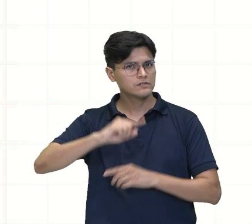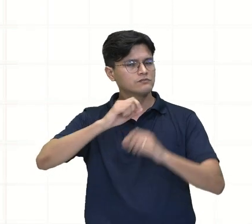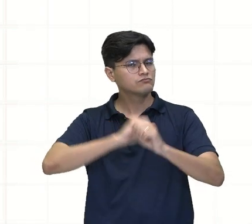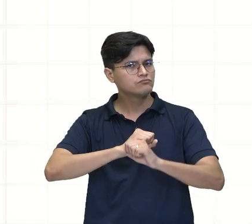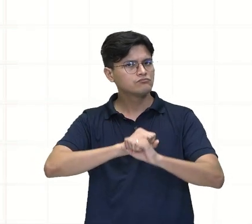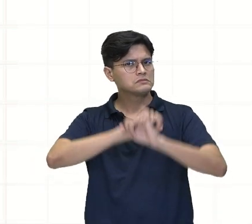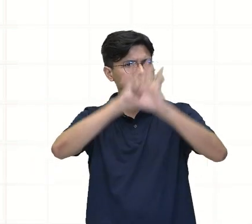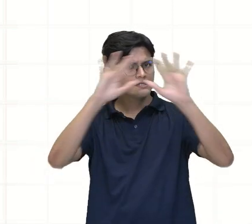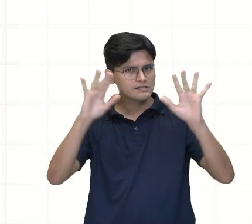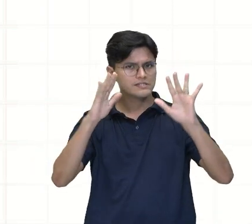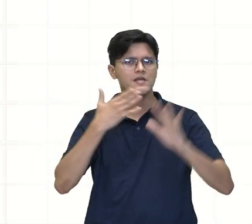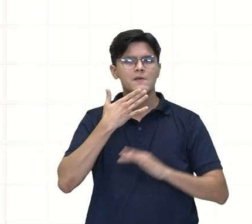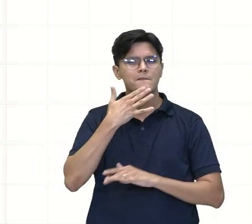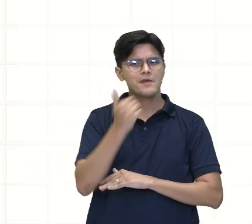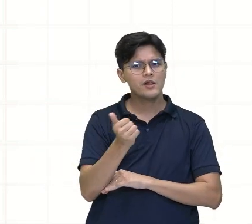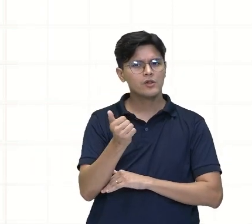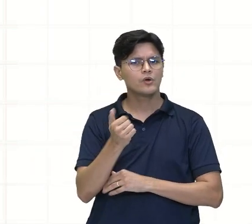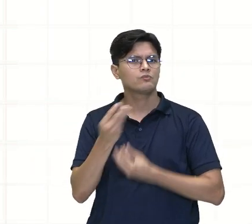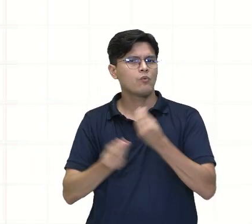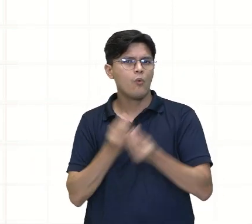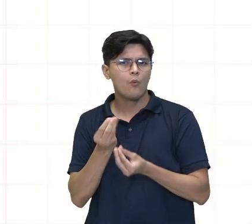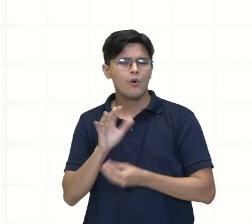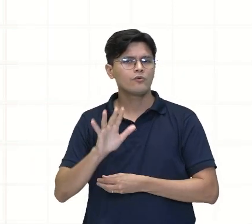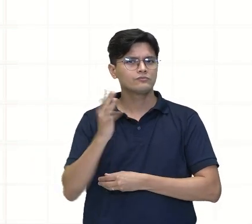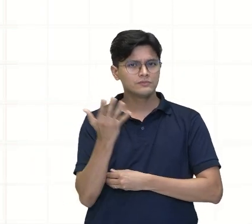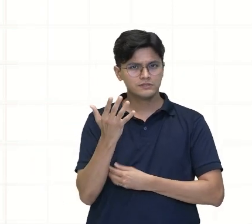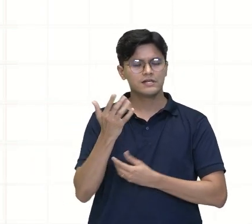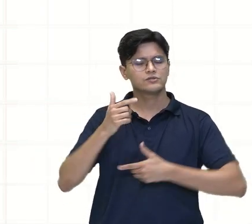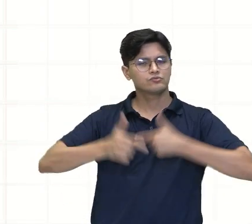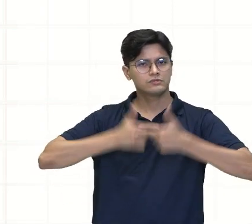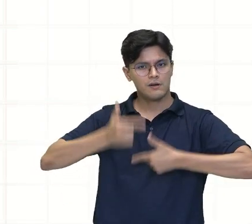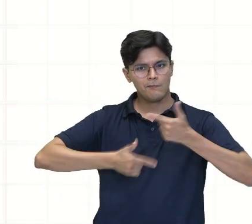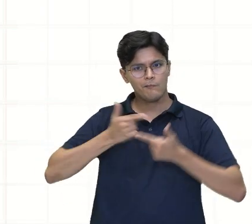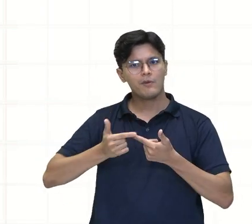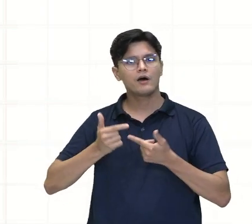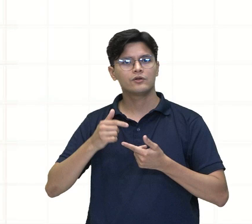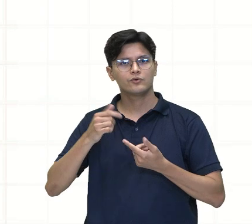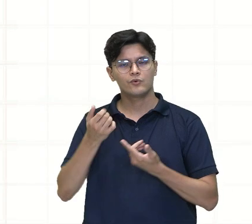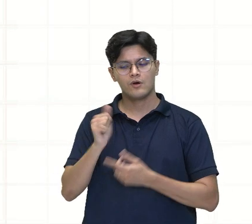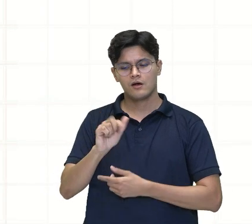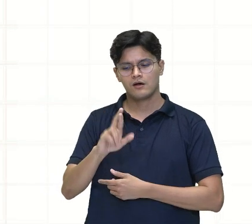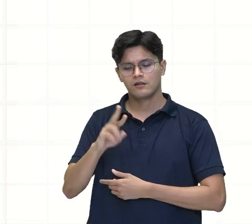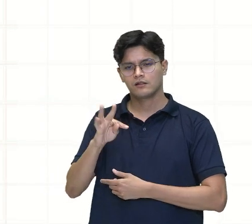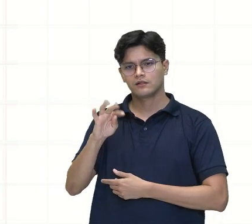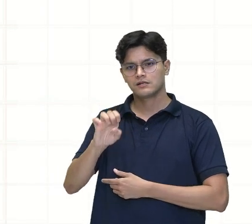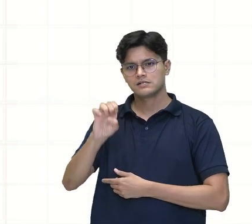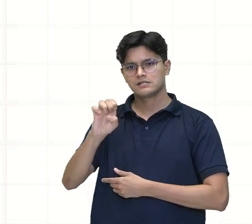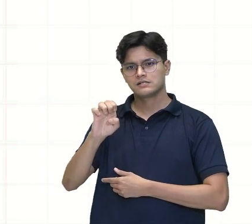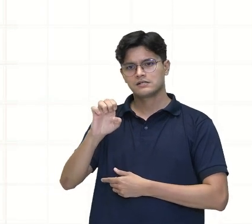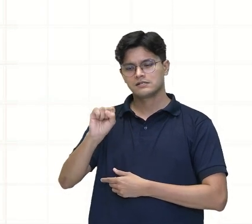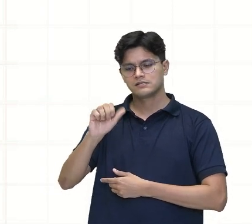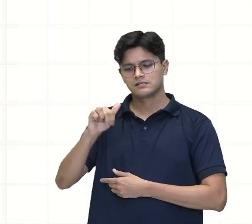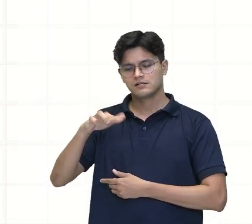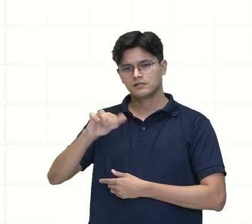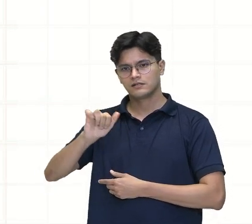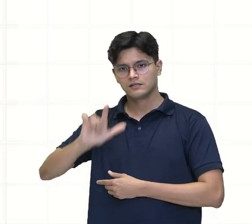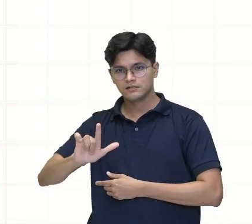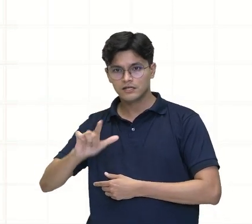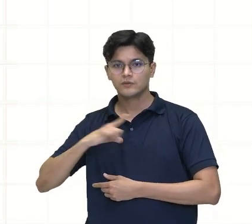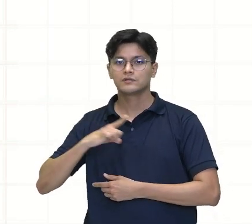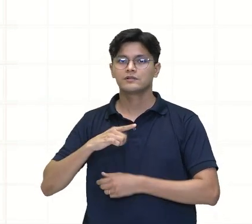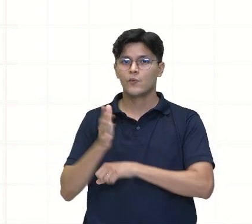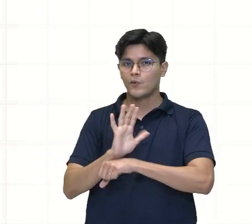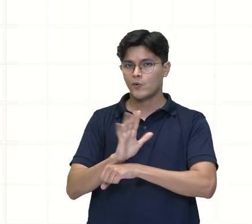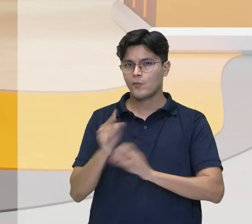eu tenho aqui uma pequena animação que mostra para vocês um pouco como funciona esse